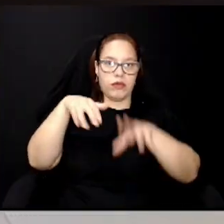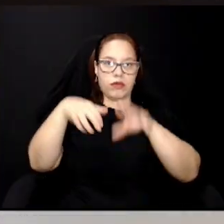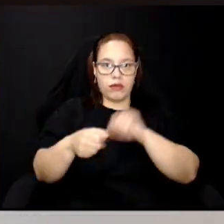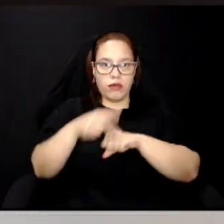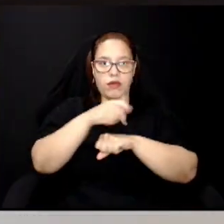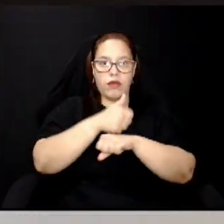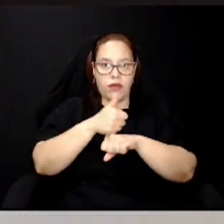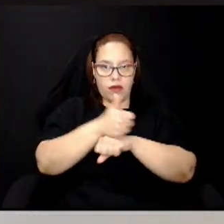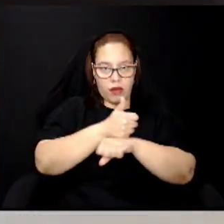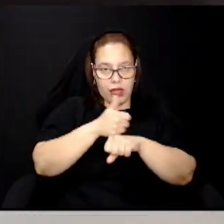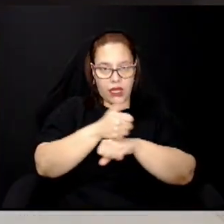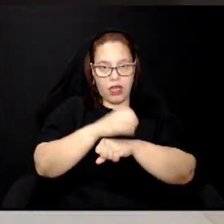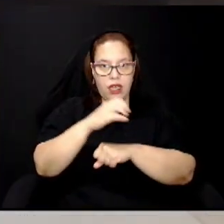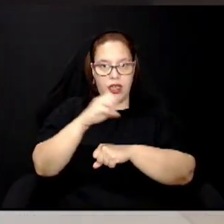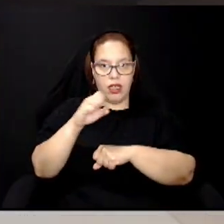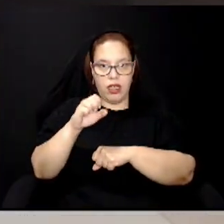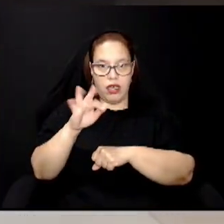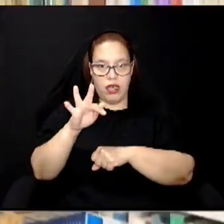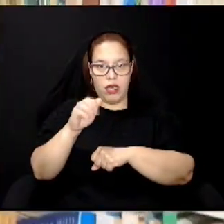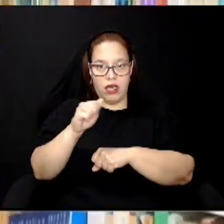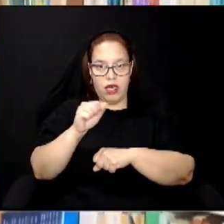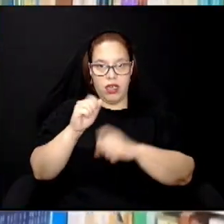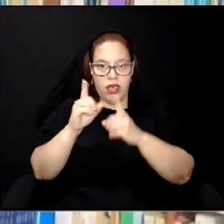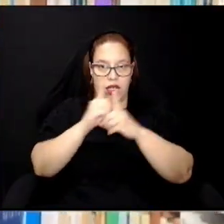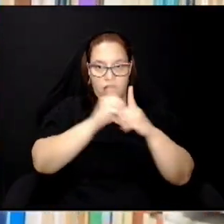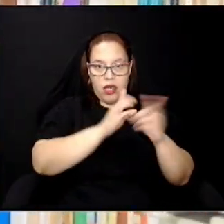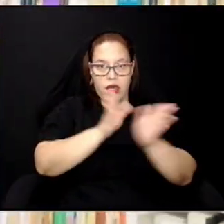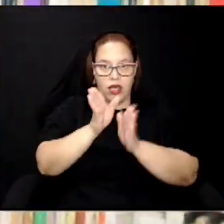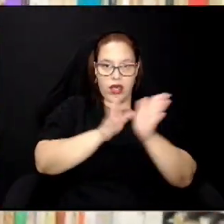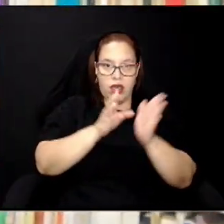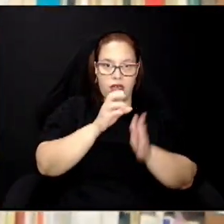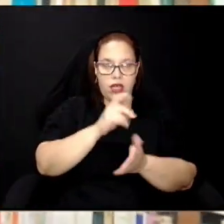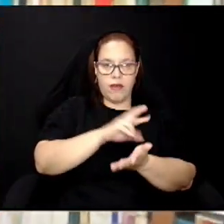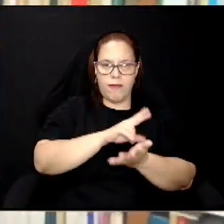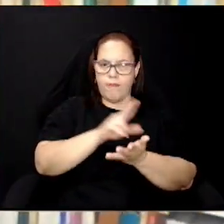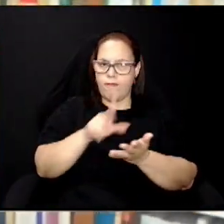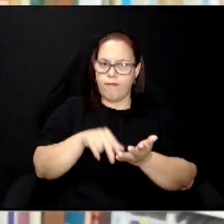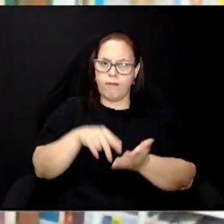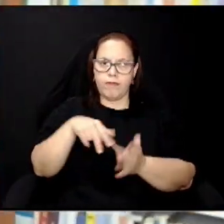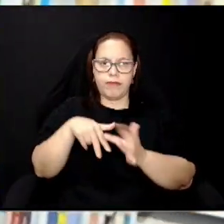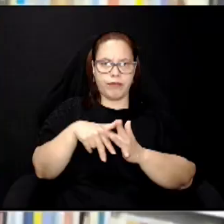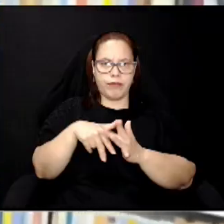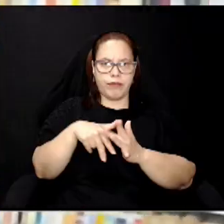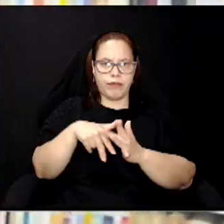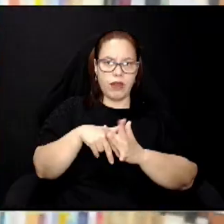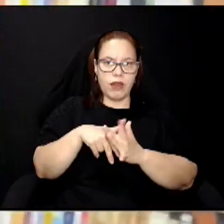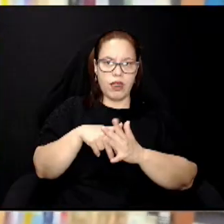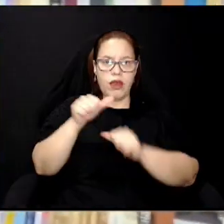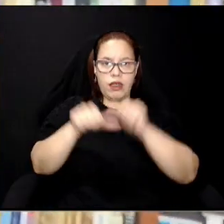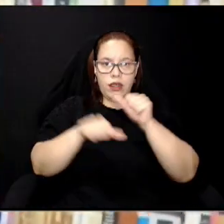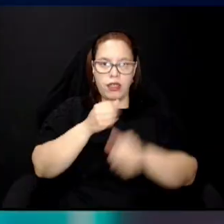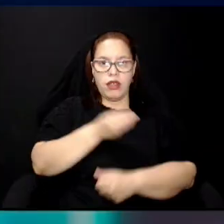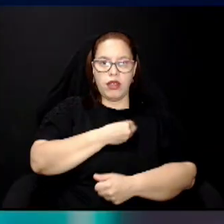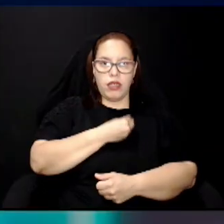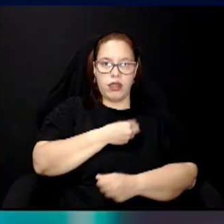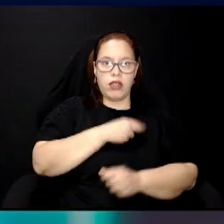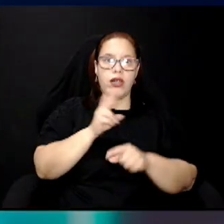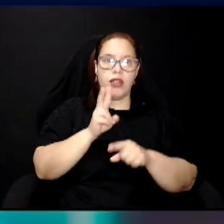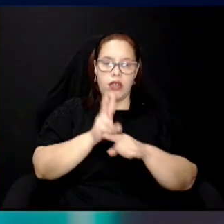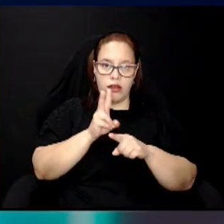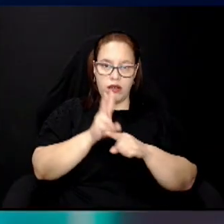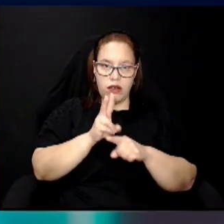o Cefas oferece atendimento acessível a centenas de pacientes, transformando vidas por meio do cuidado.